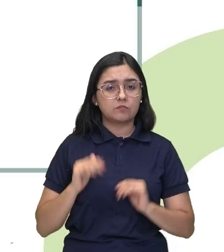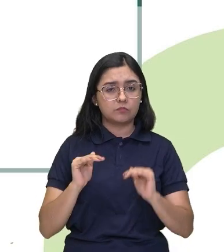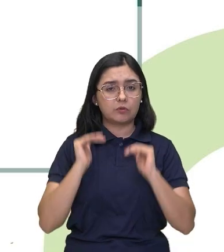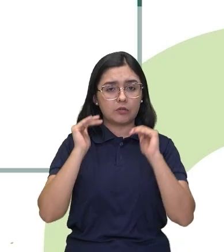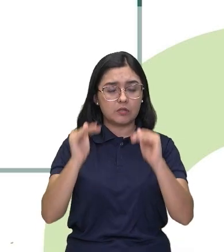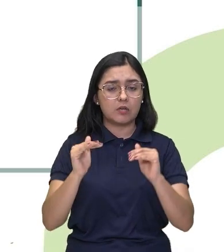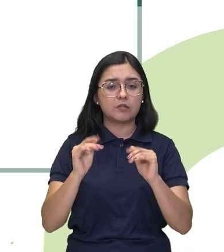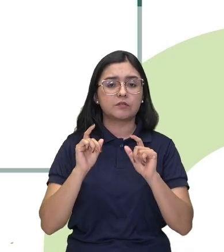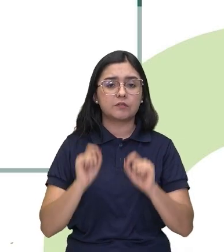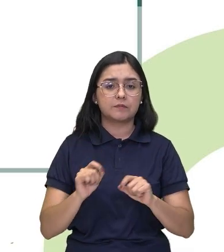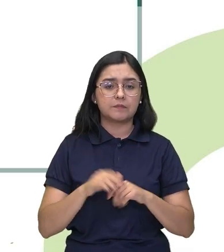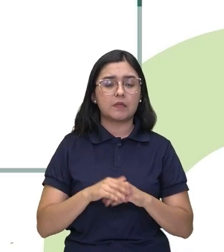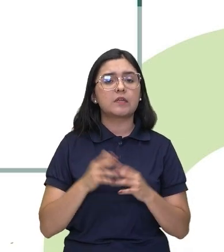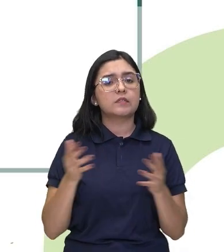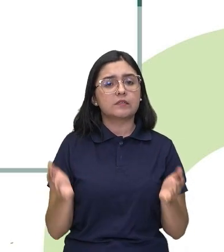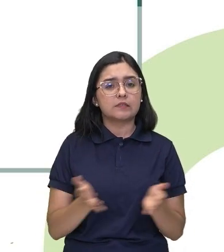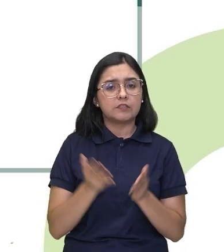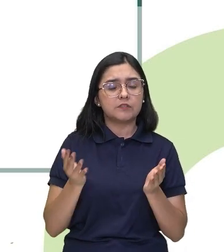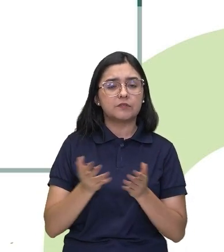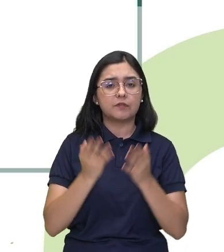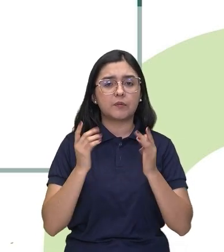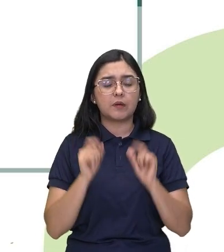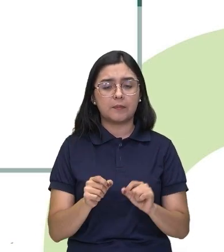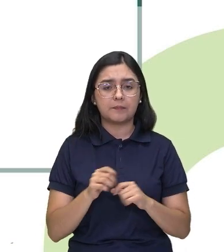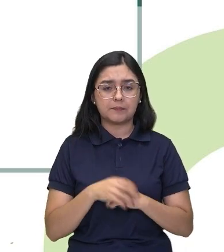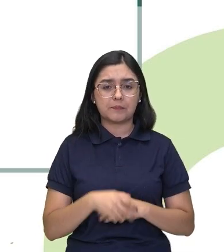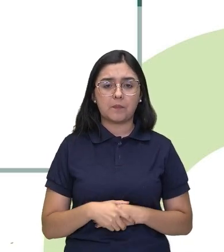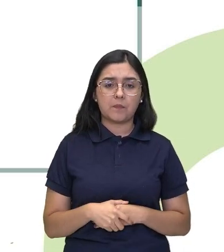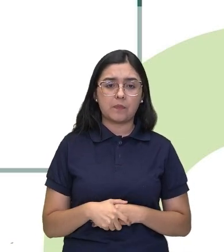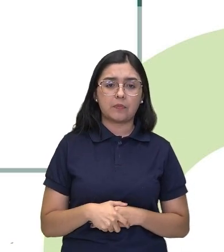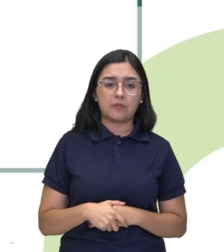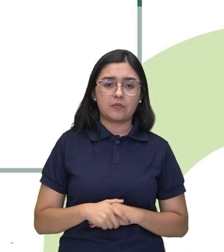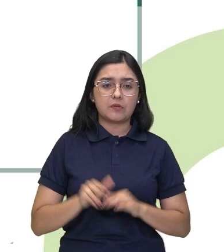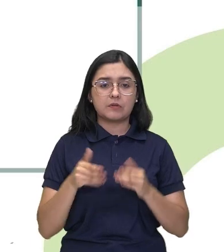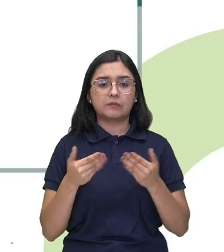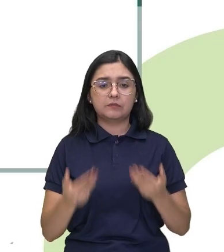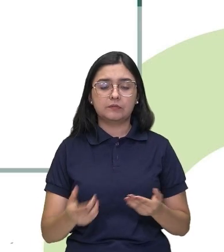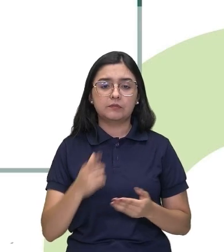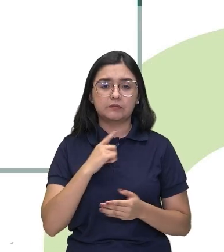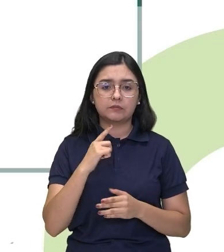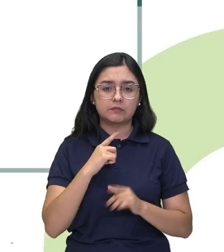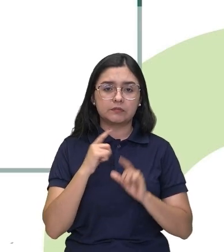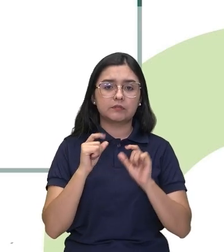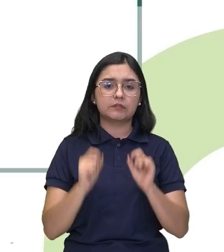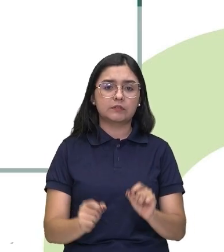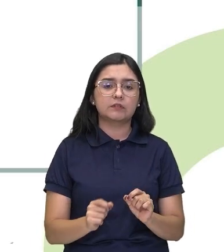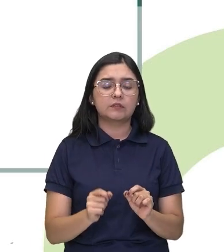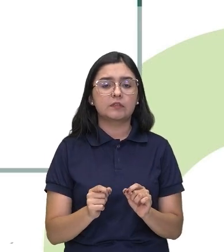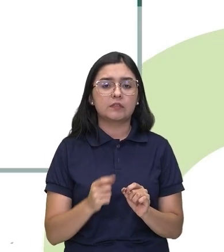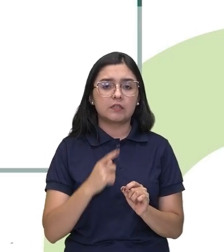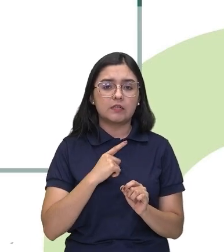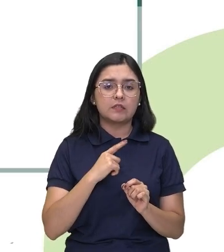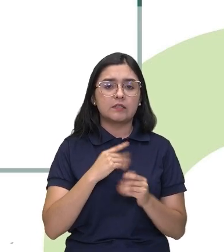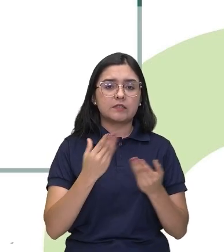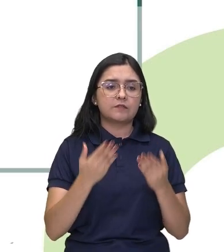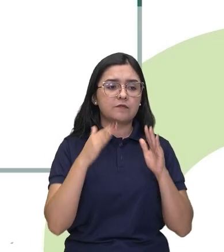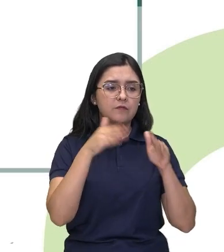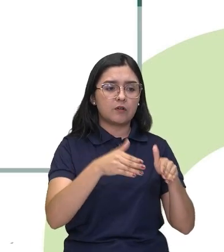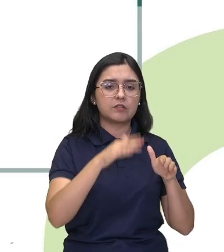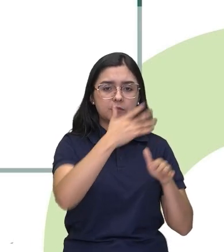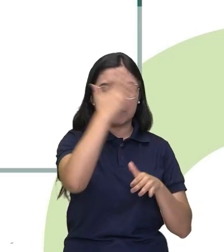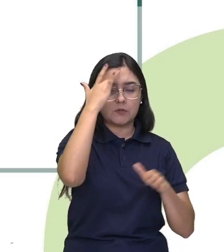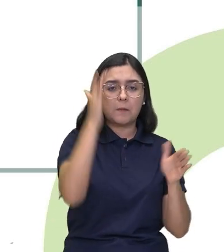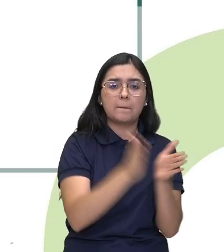fomenta, né, incentiva essa questão desse tratamento diferenciado com pessoas mais pobres, com pessoas que vivem